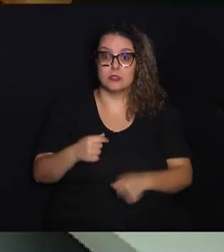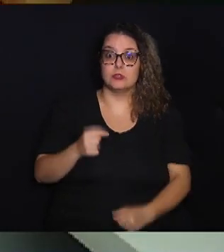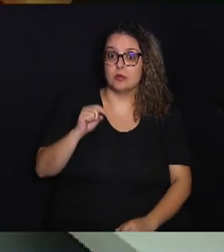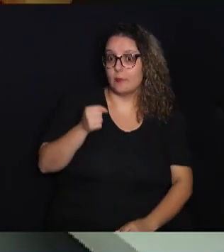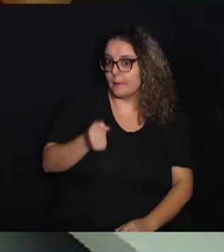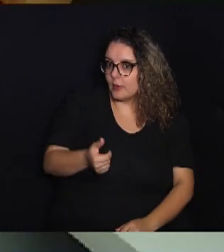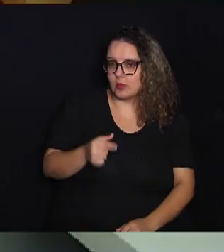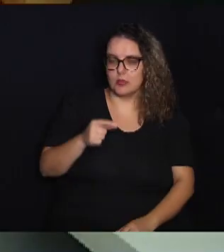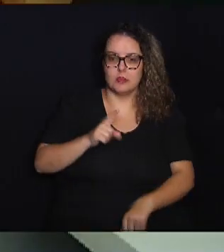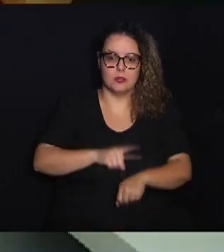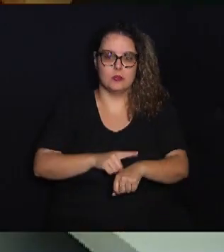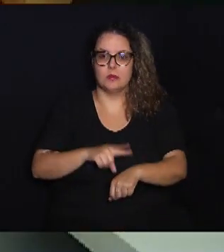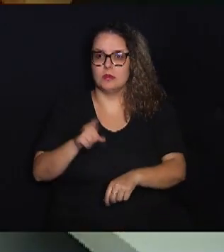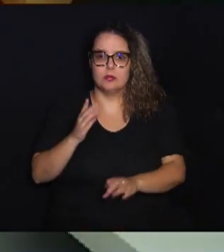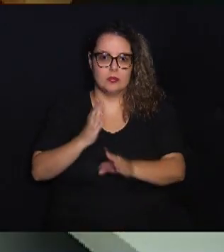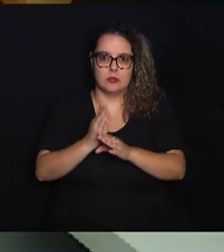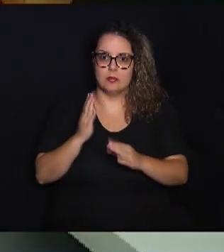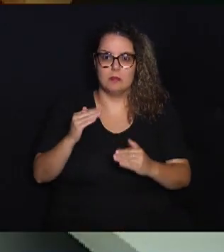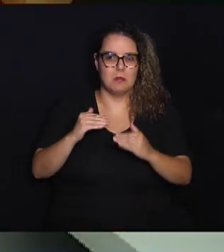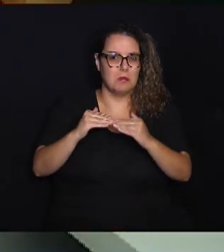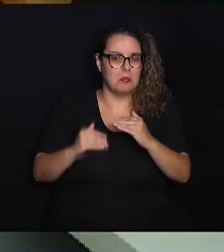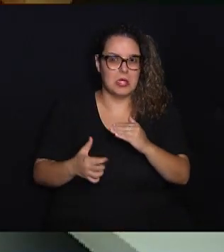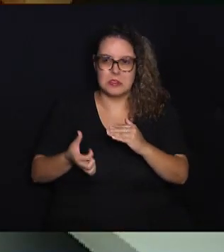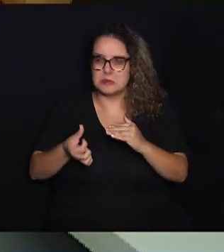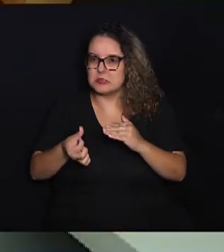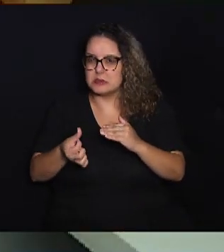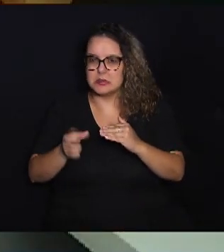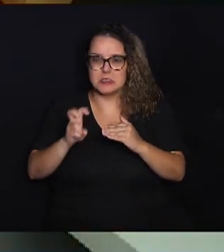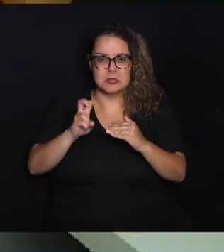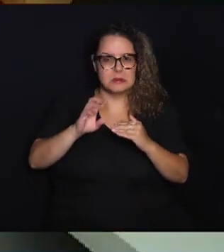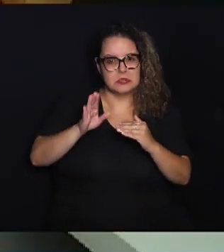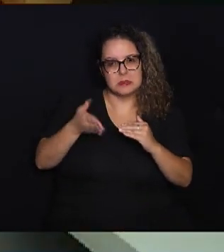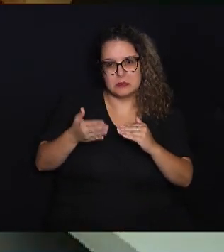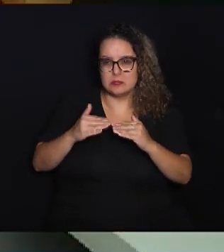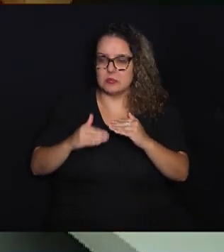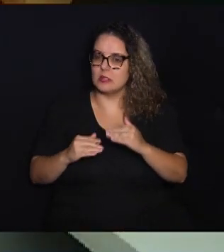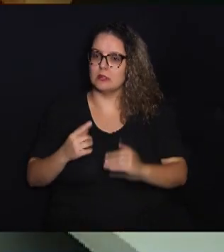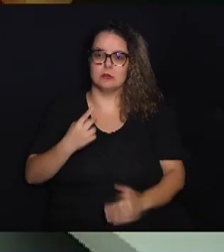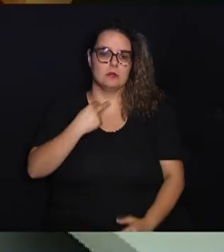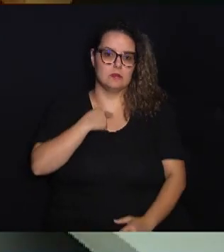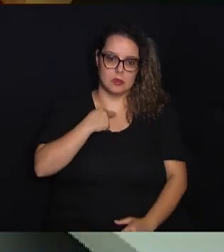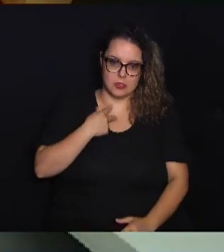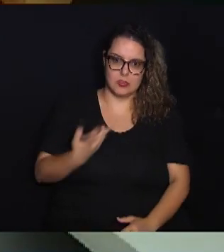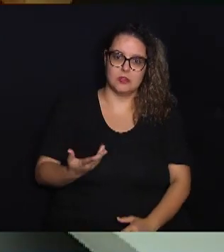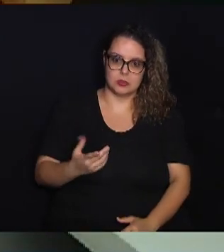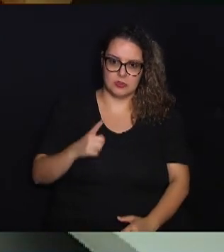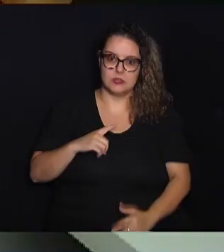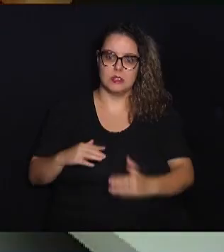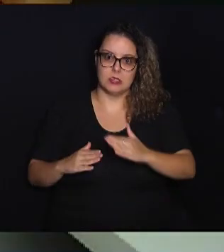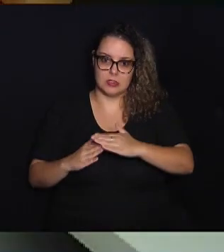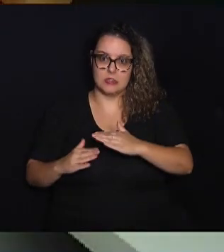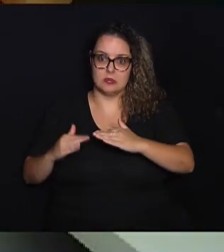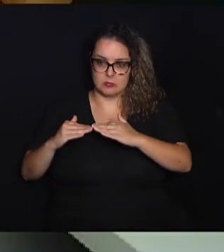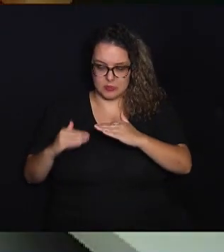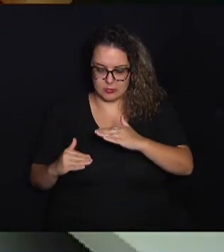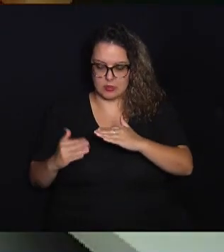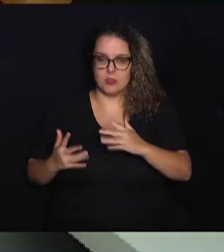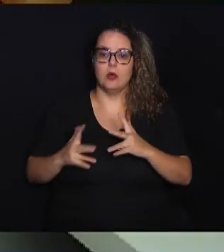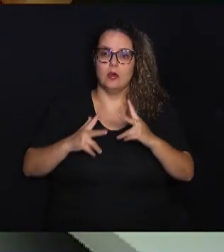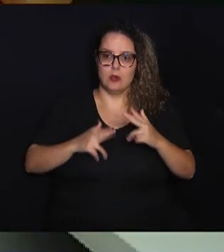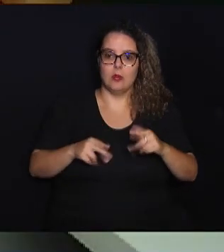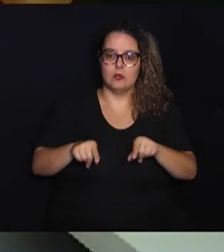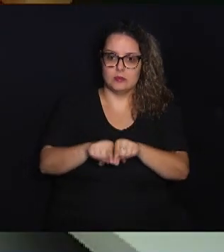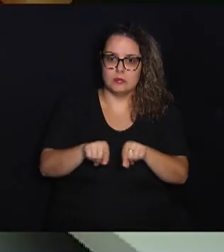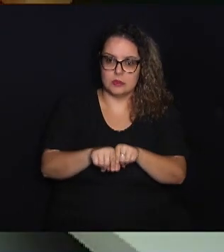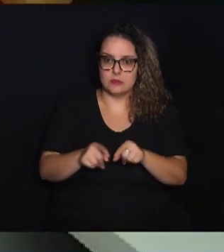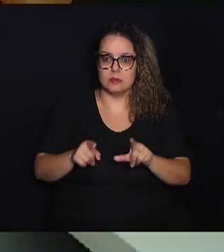achar geralmente menos que 6 horas, 5 e meia no máximo, né? Então também tem esse limite inferior aí, assim como é interessante que